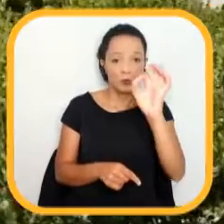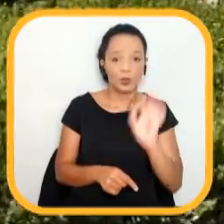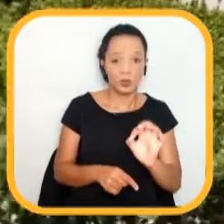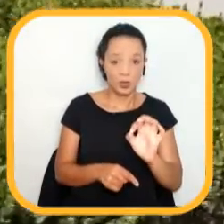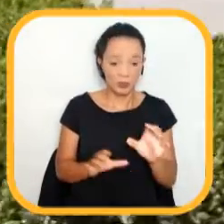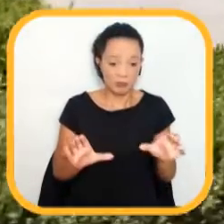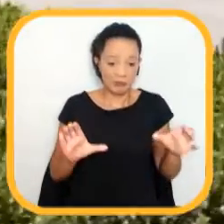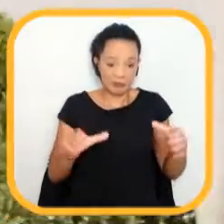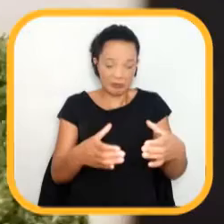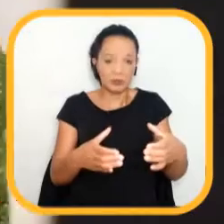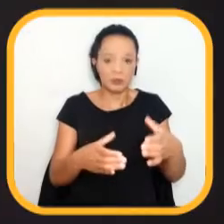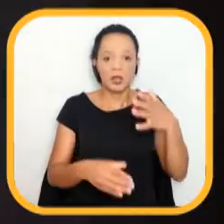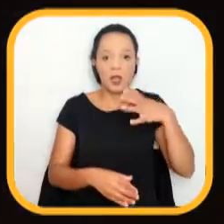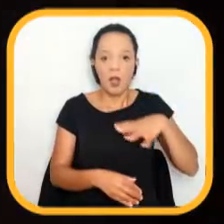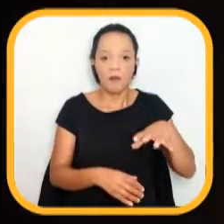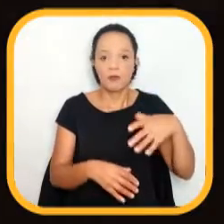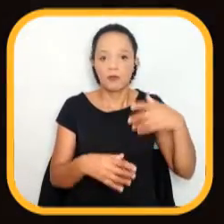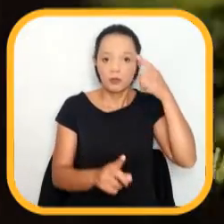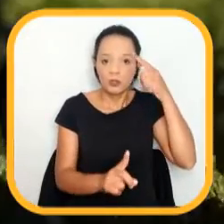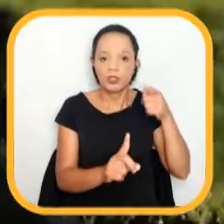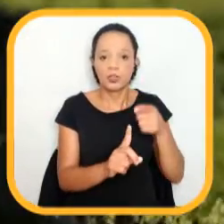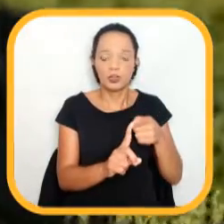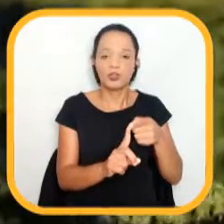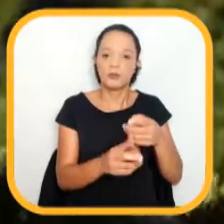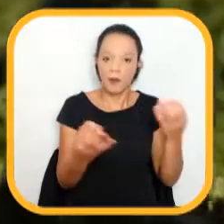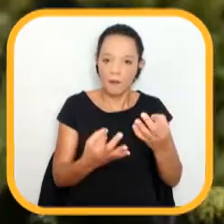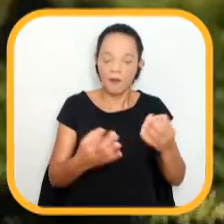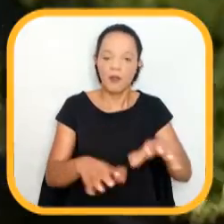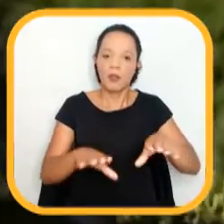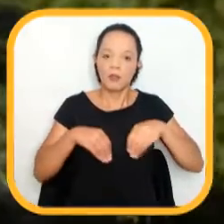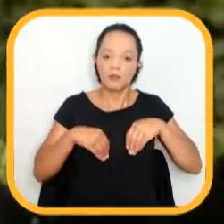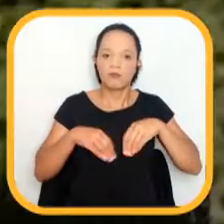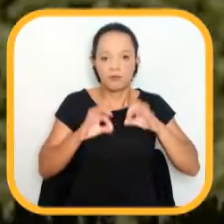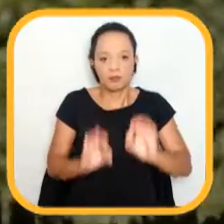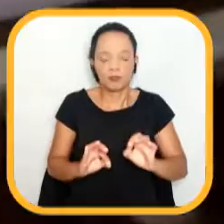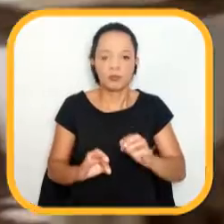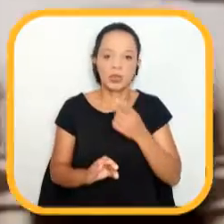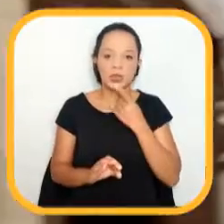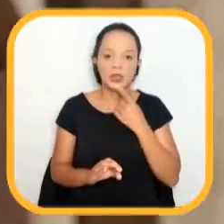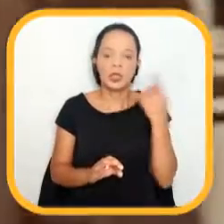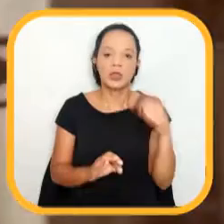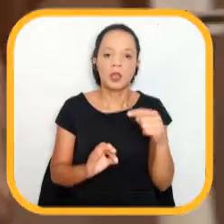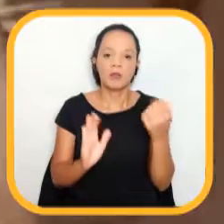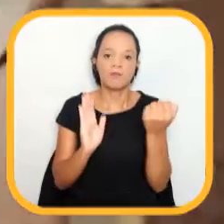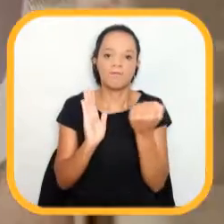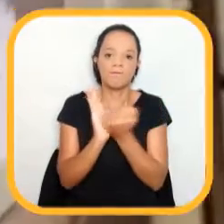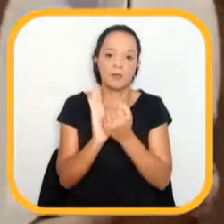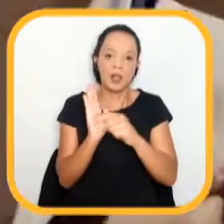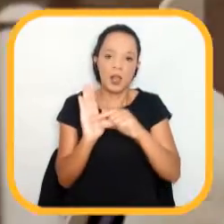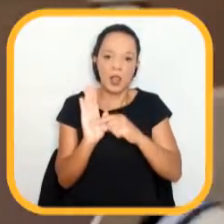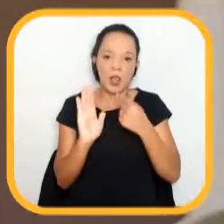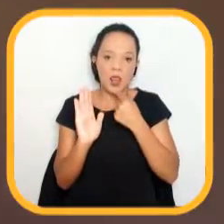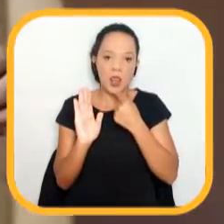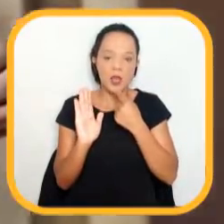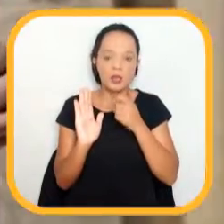de 60% deste segmento procura destinos que sejam assumidamente friendly, isto é, que tenham um selo em